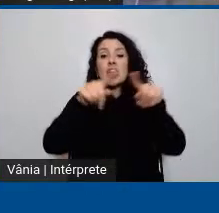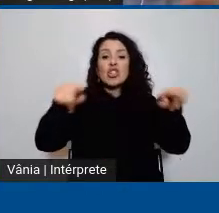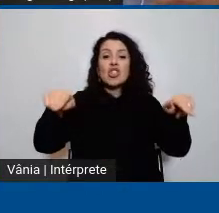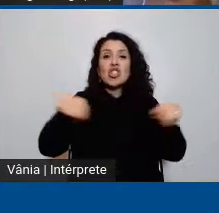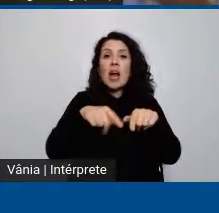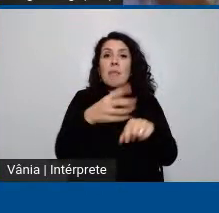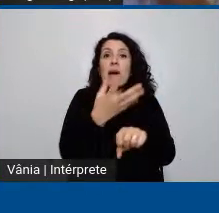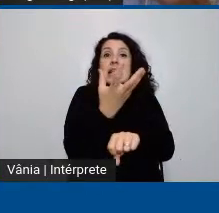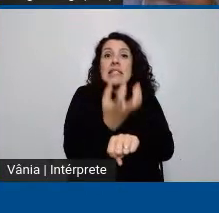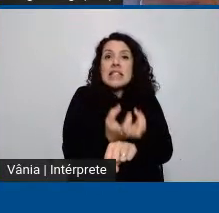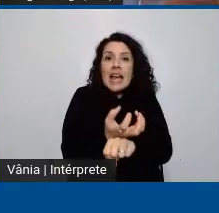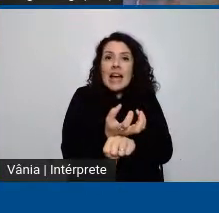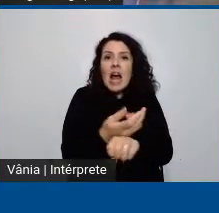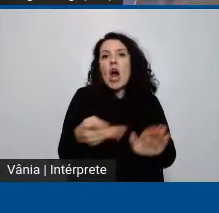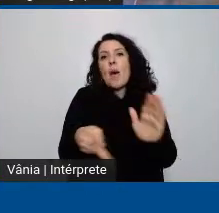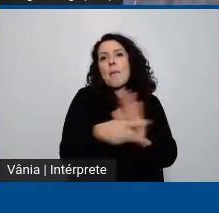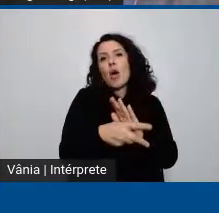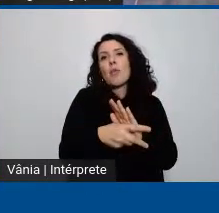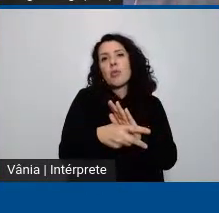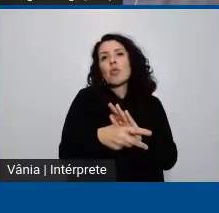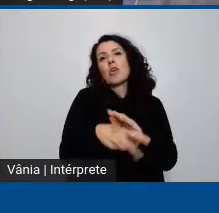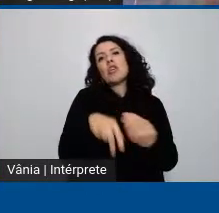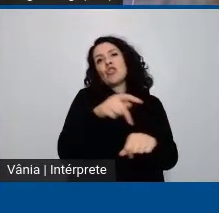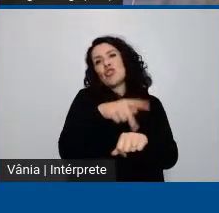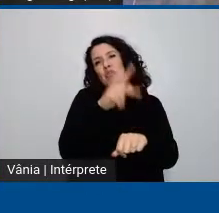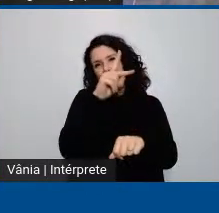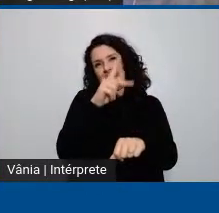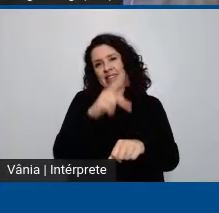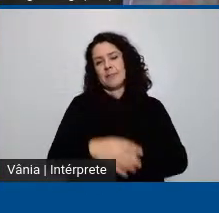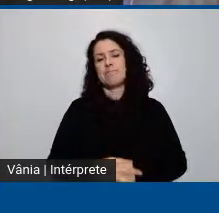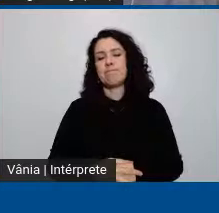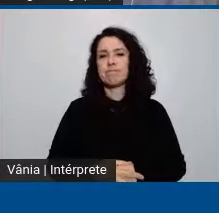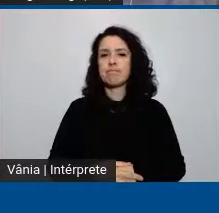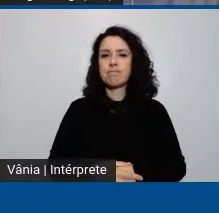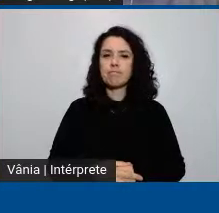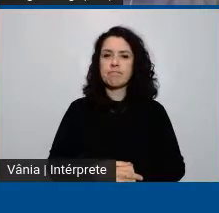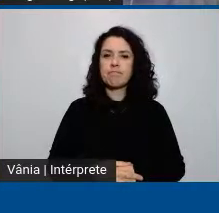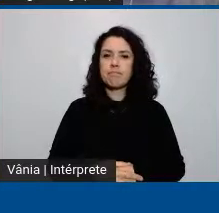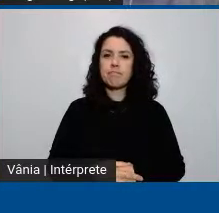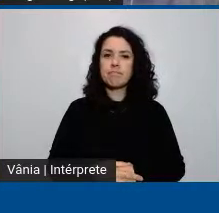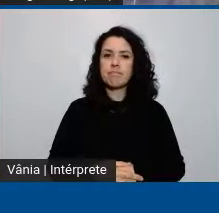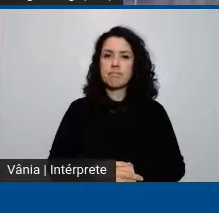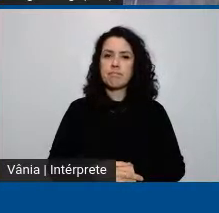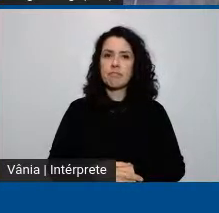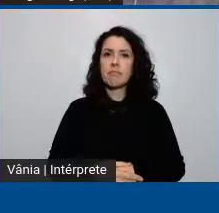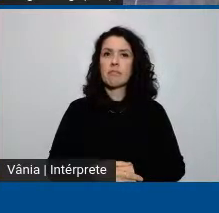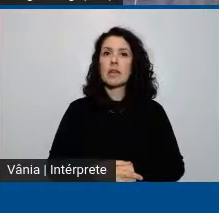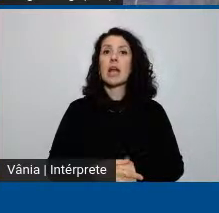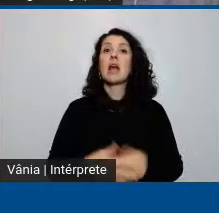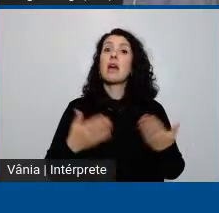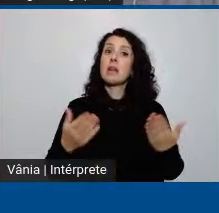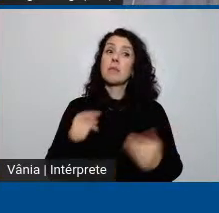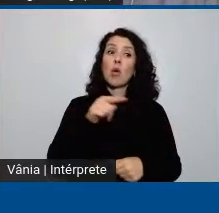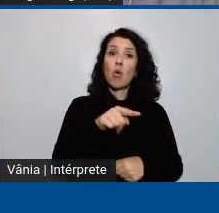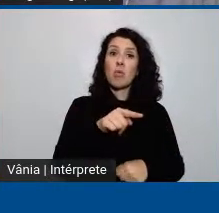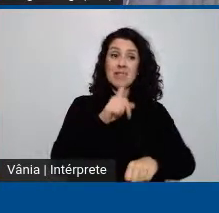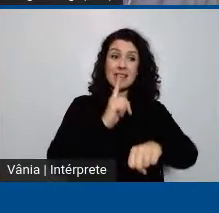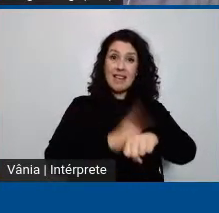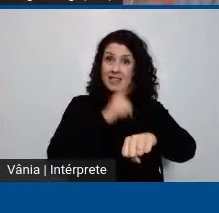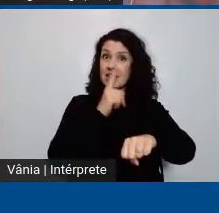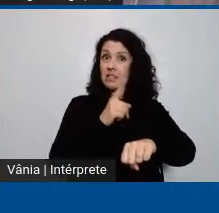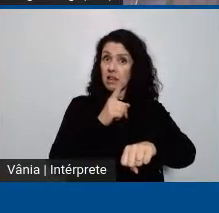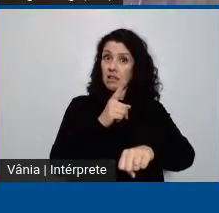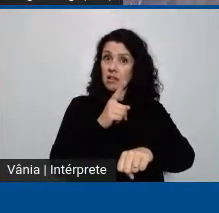gelatina e prata, né. Essa capacidade de um instantâneo